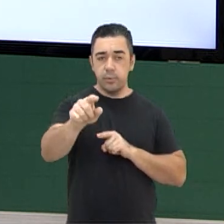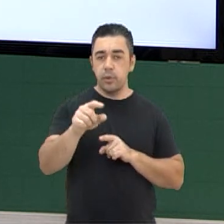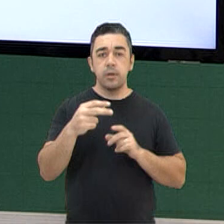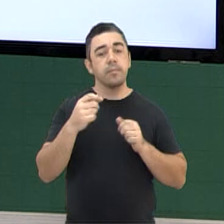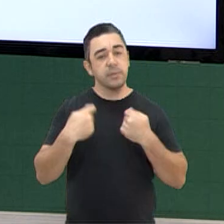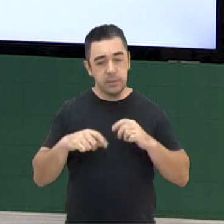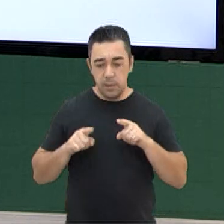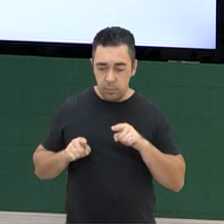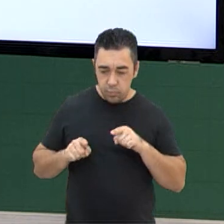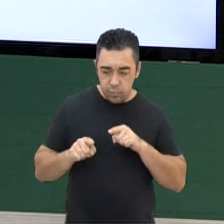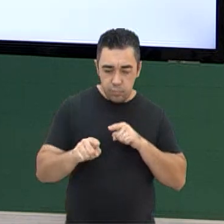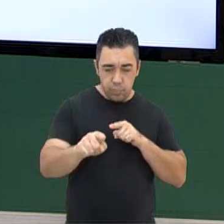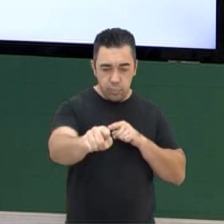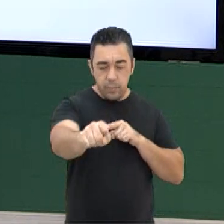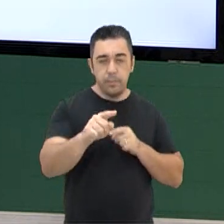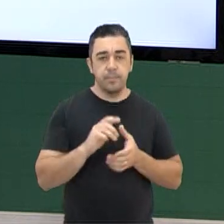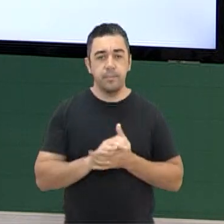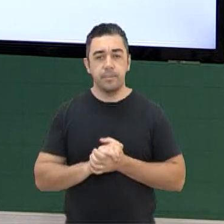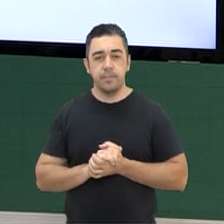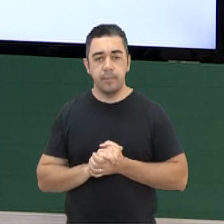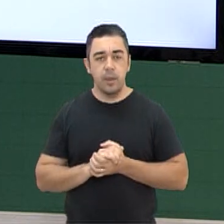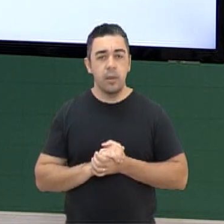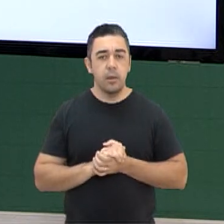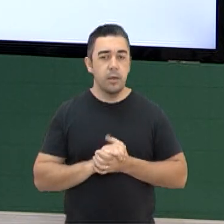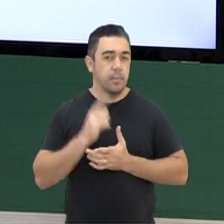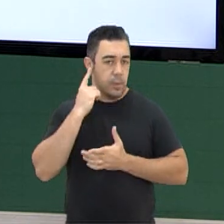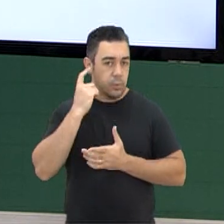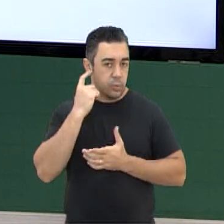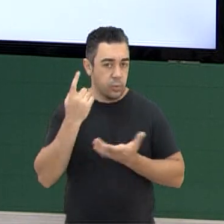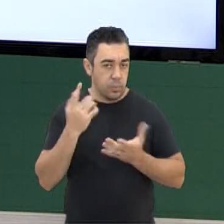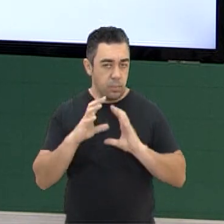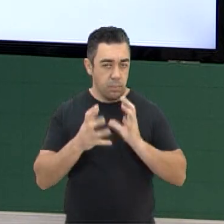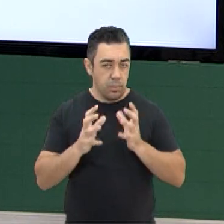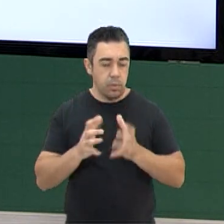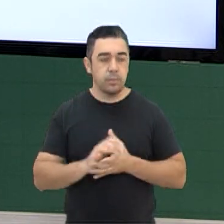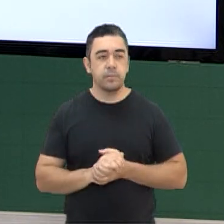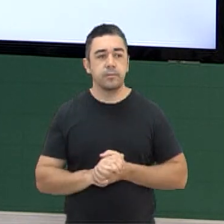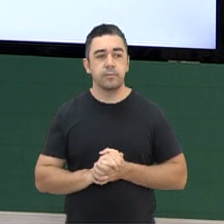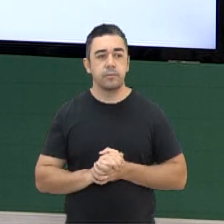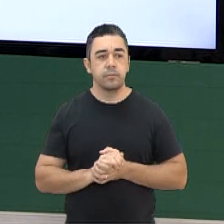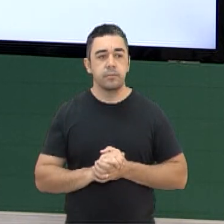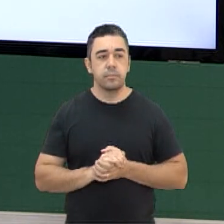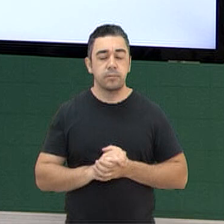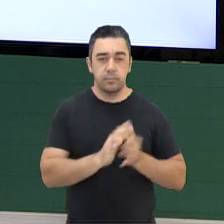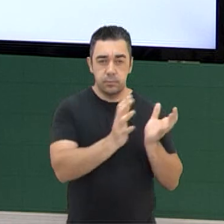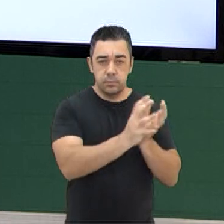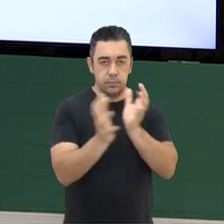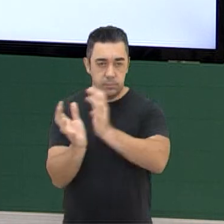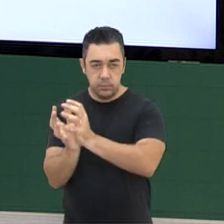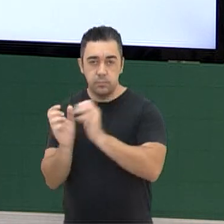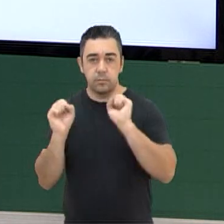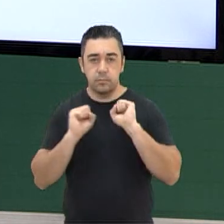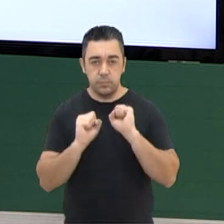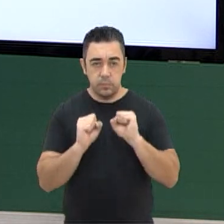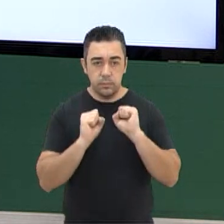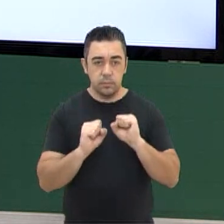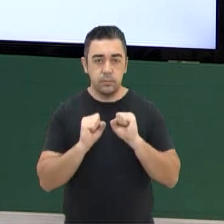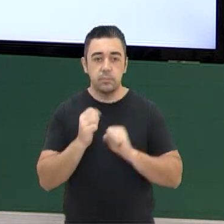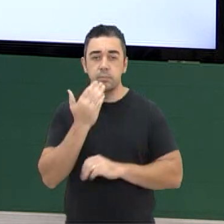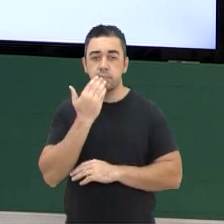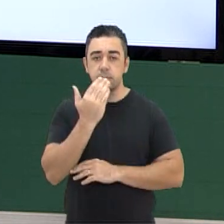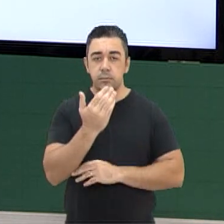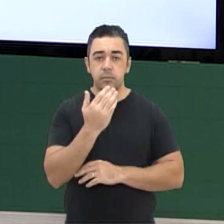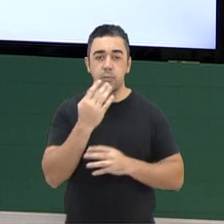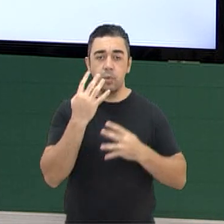Rasteiro. Bola com guizos, já foi comentado. Cada equipe tem a possibilidade de solicitar